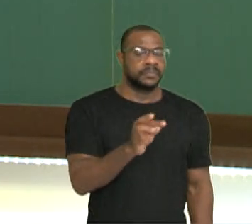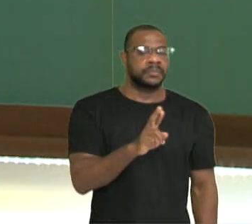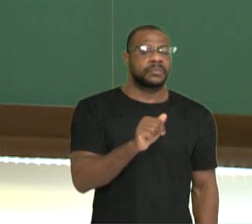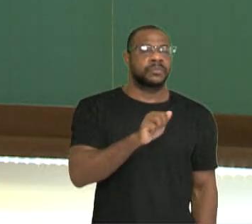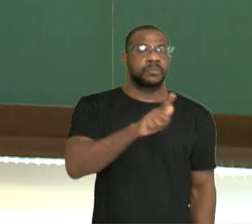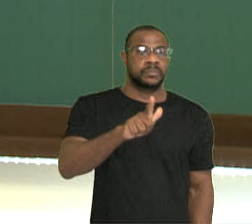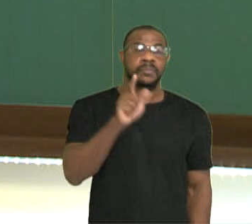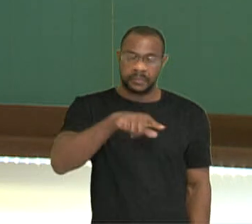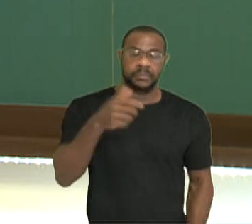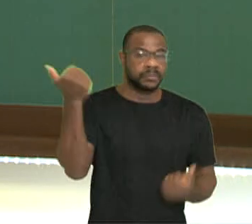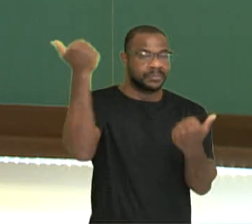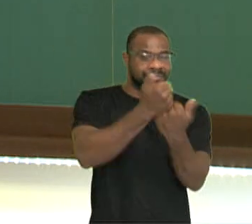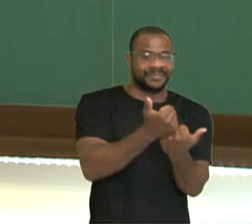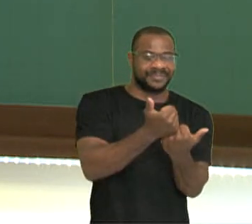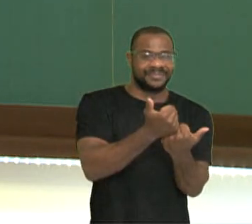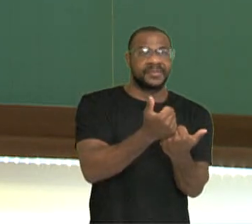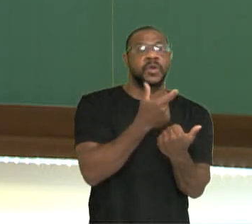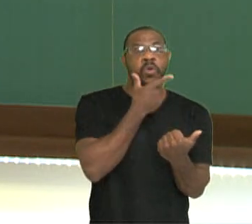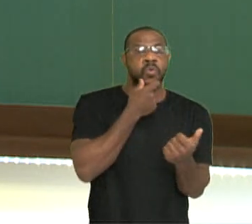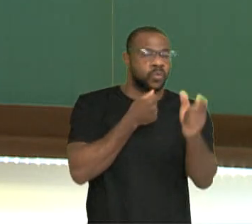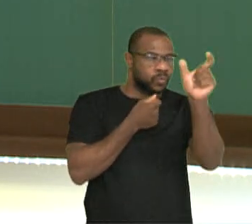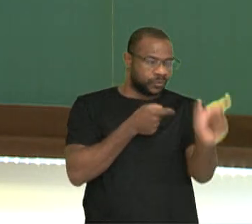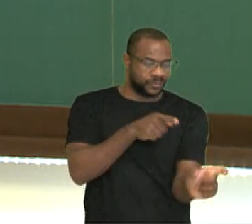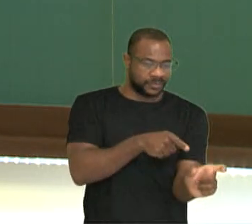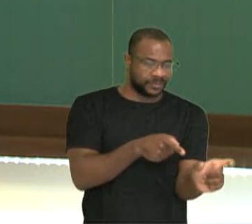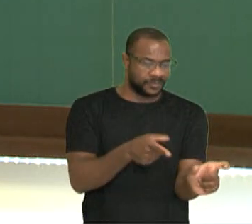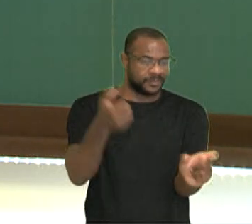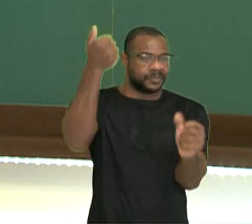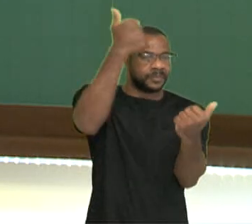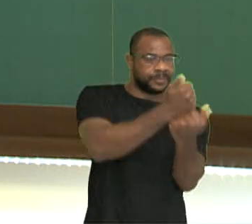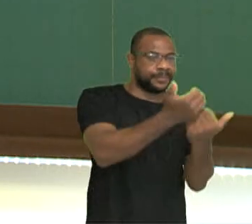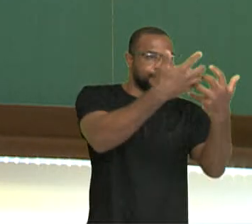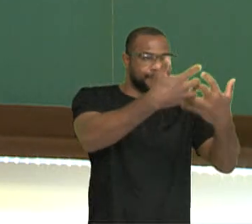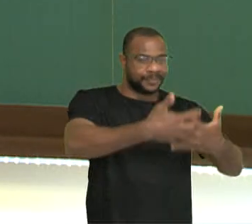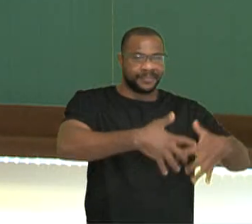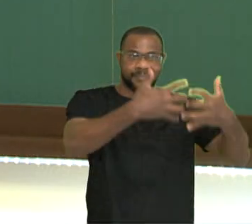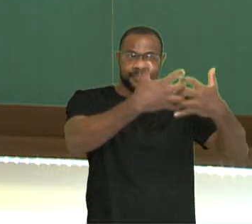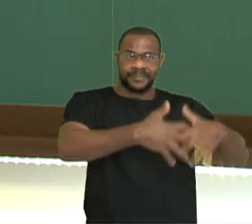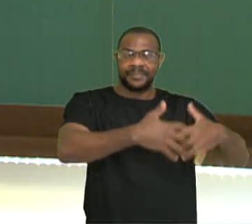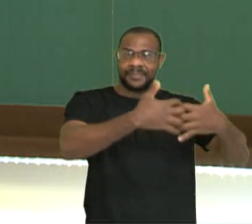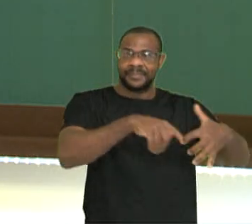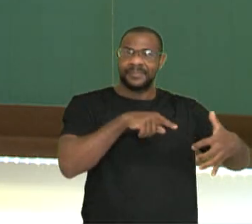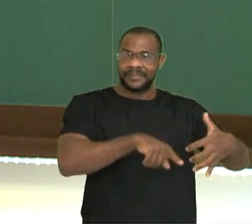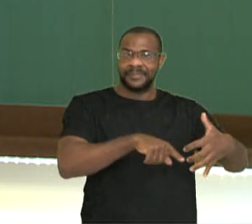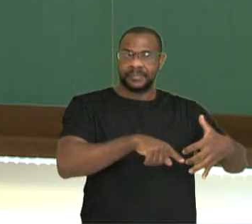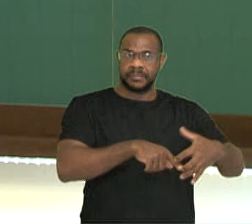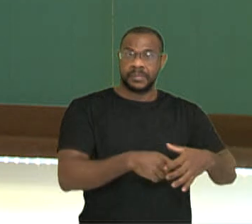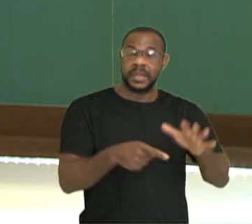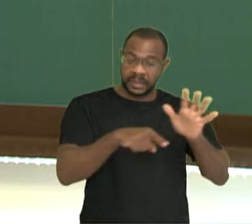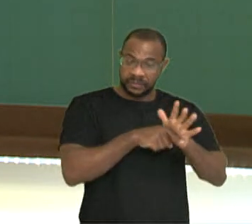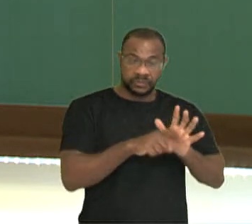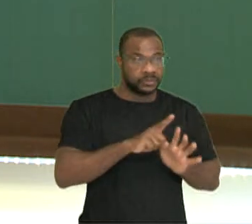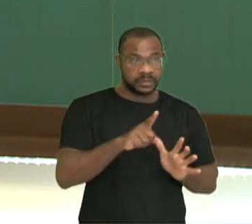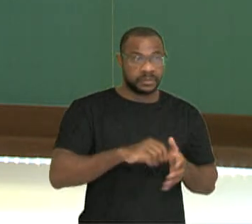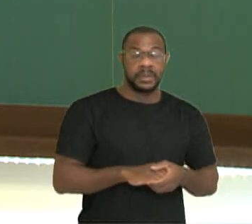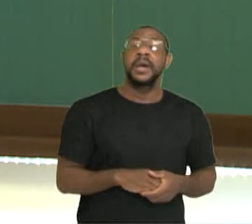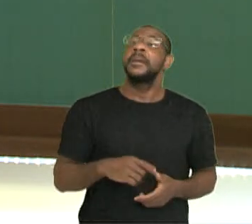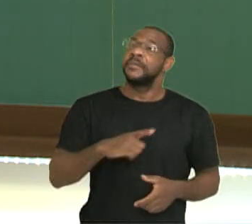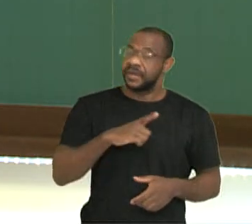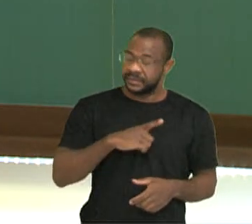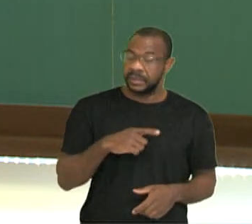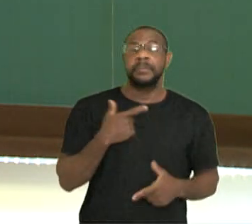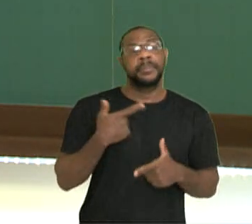substituição da mão de obra humana pelo uso das máquinas. Não que isso seja negativo, mas ele vai gerar um impacto